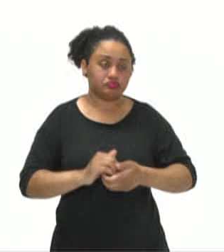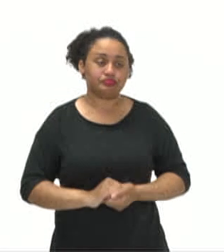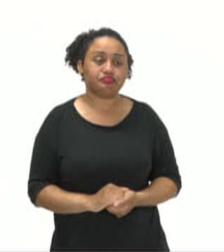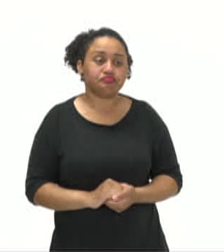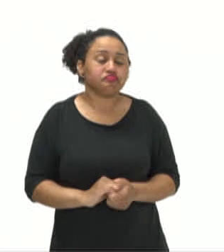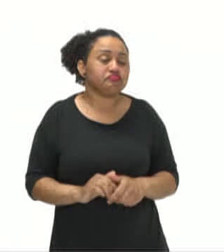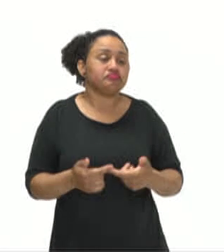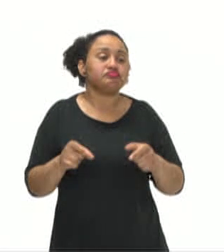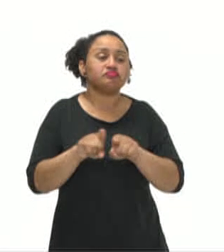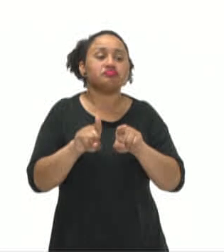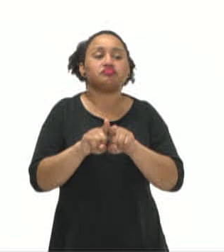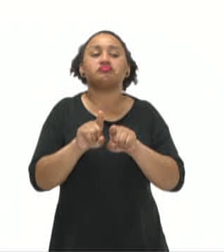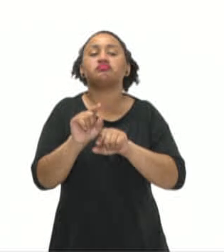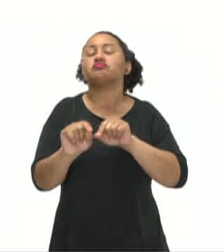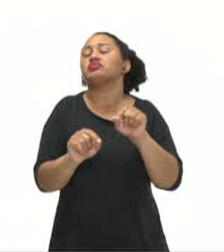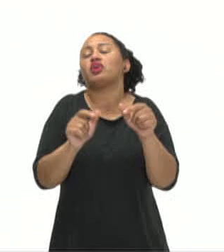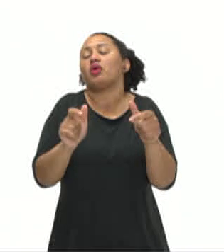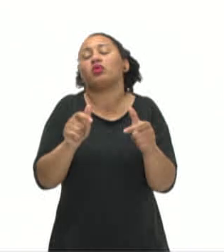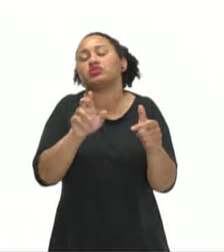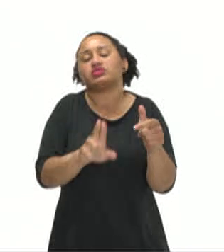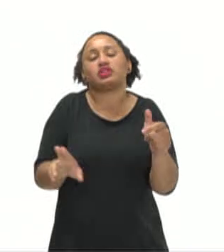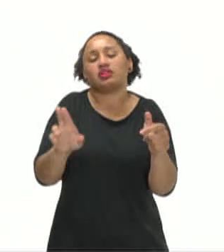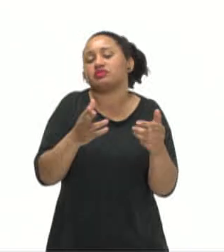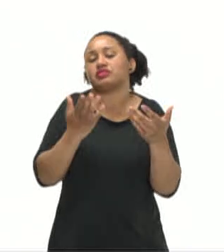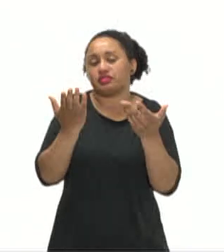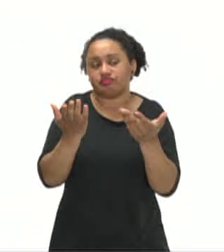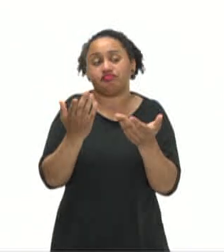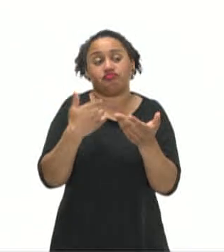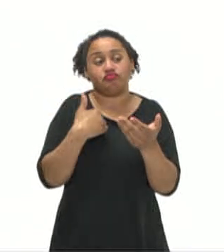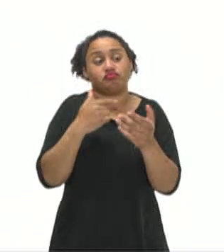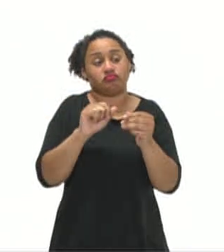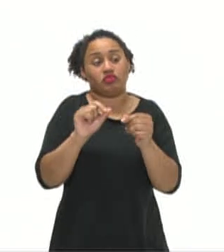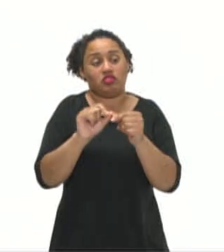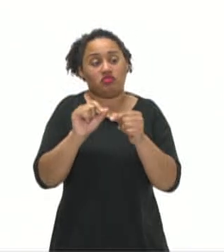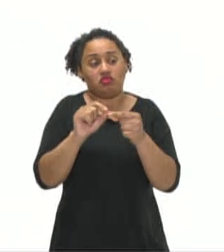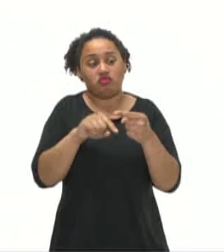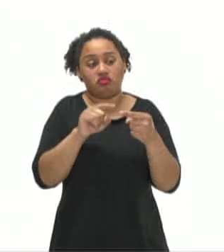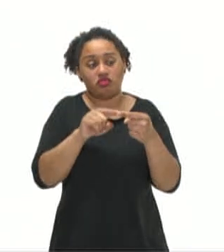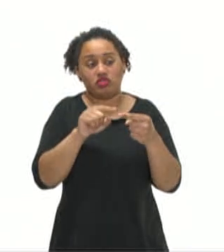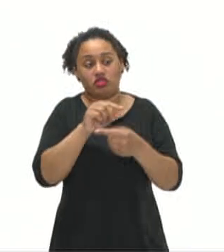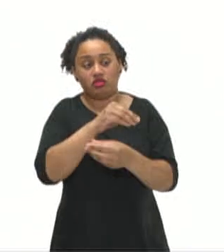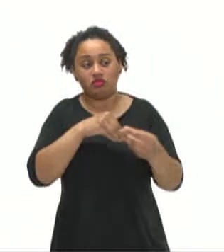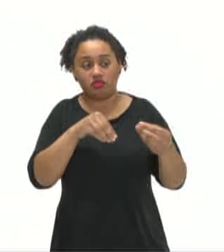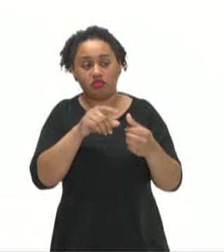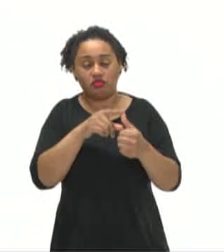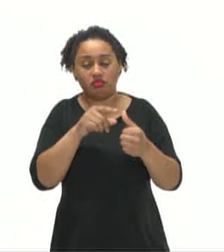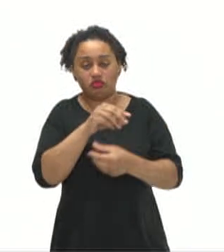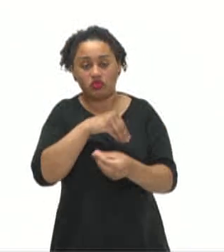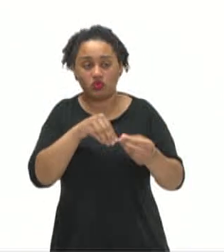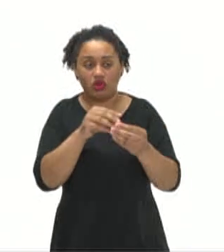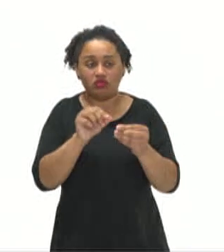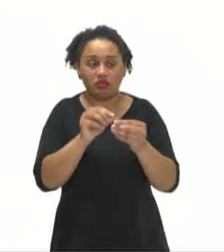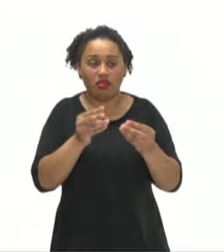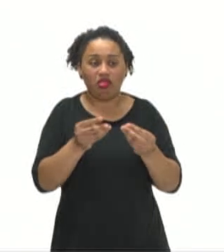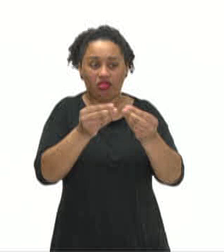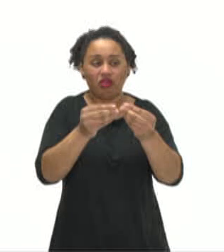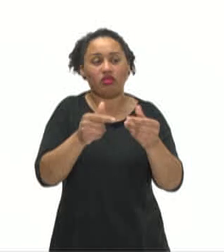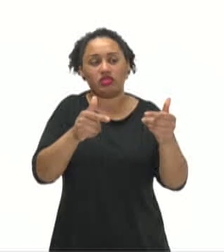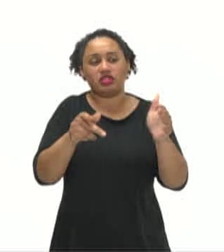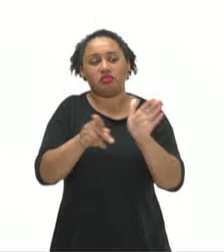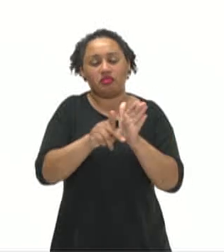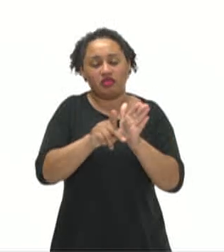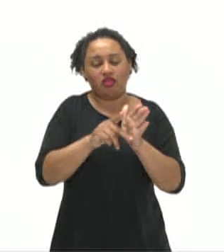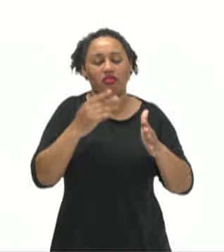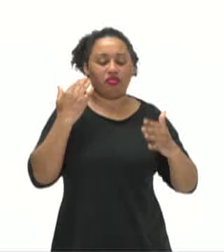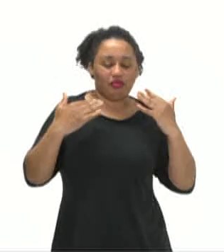Vamos falar umas aplicações do cloreto de sódio, então? Adicionado a misturas para torná-las mais espessas, como produtos cosméticos